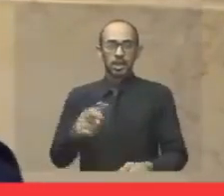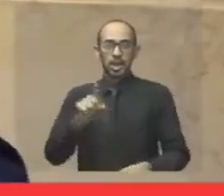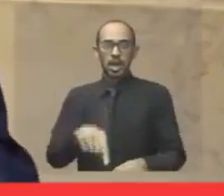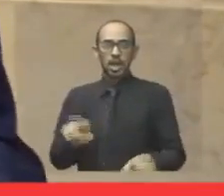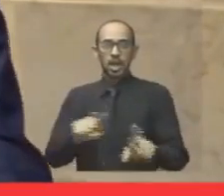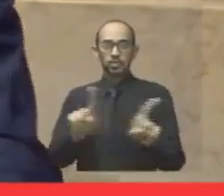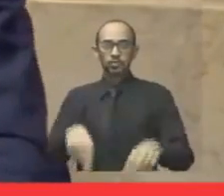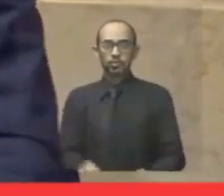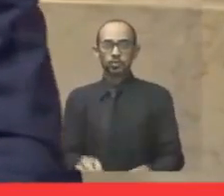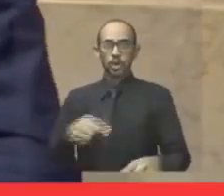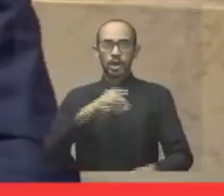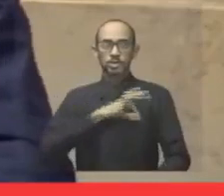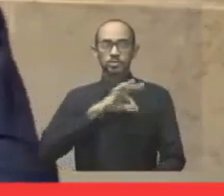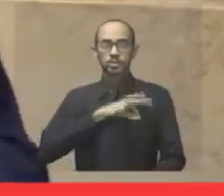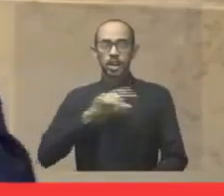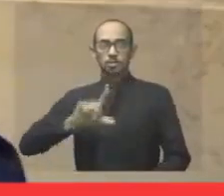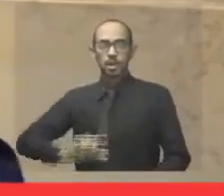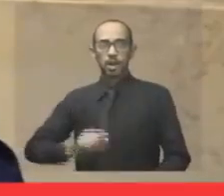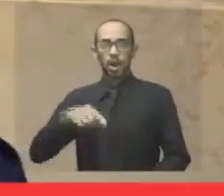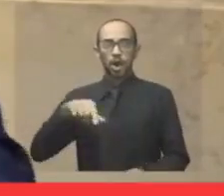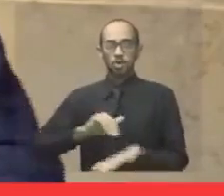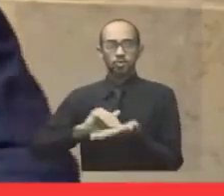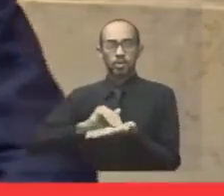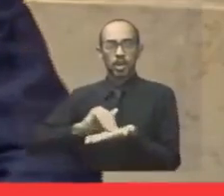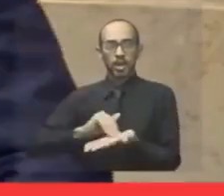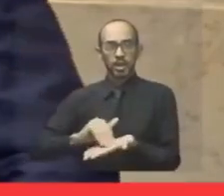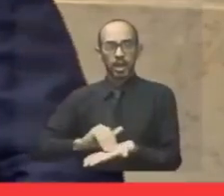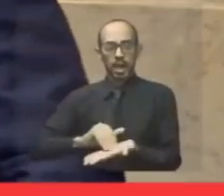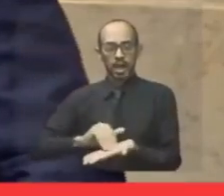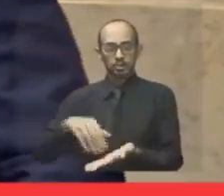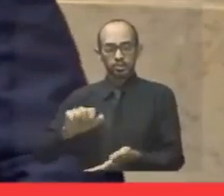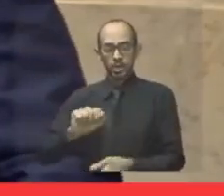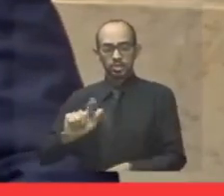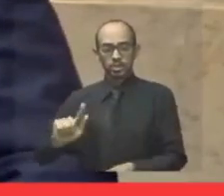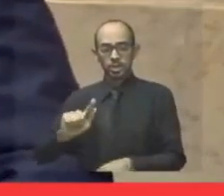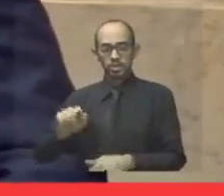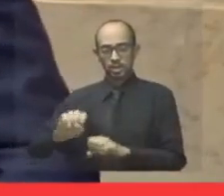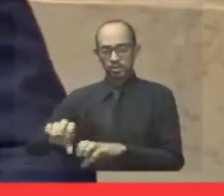secretários escolares, os agentes de educação infantil,